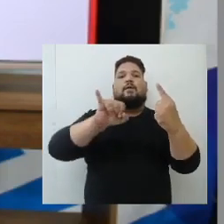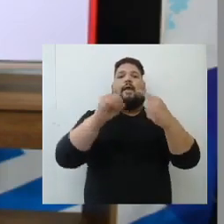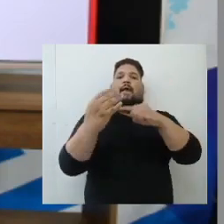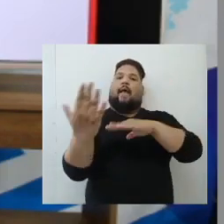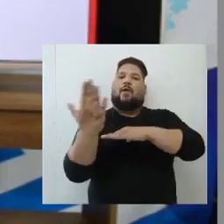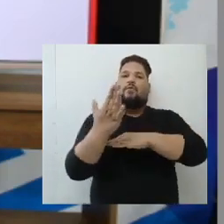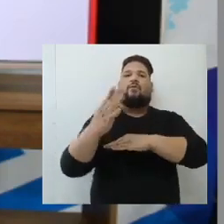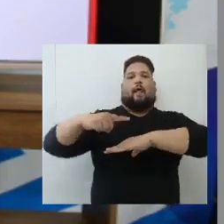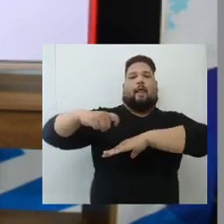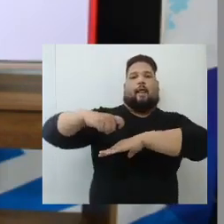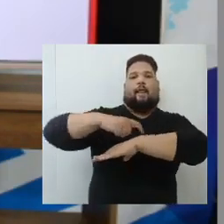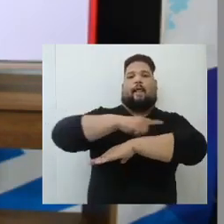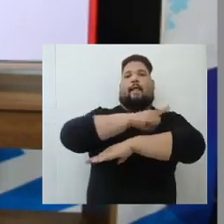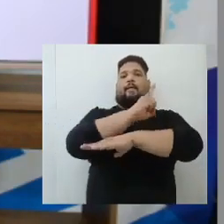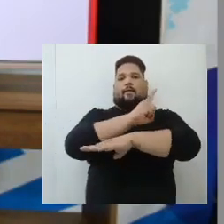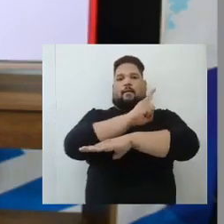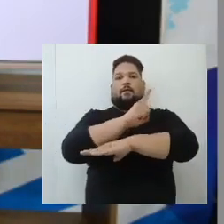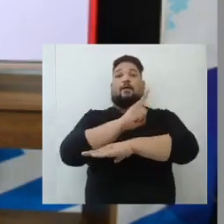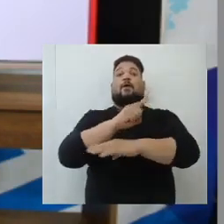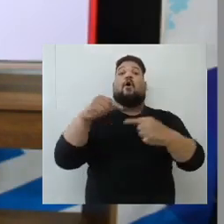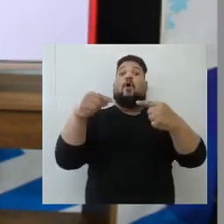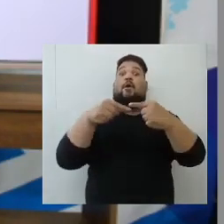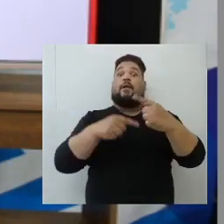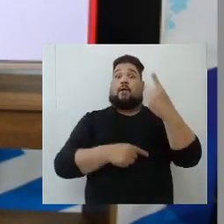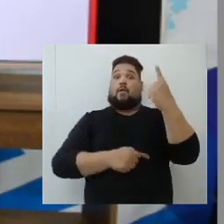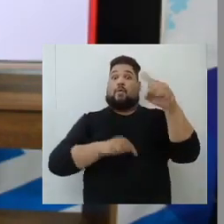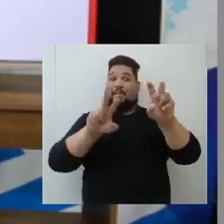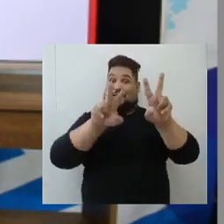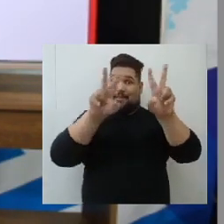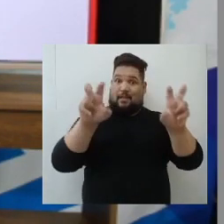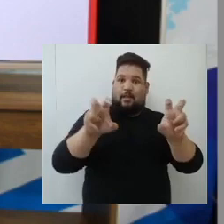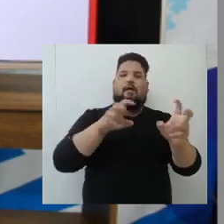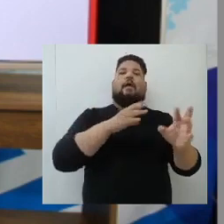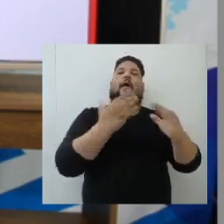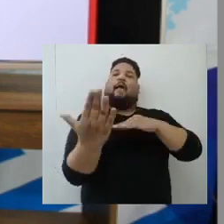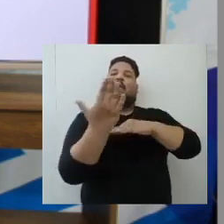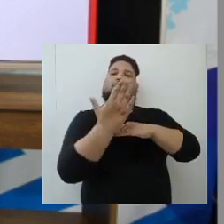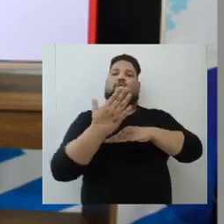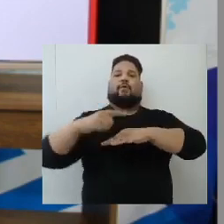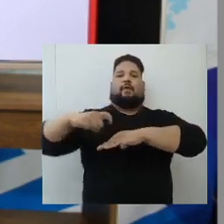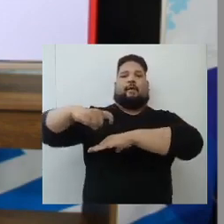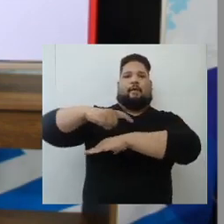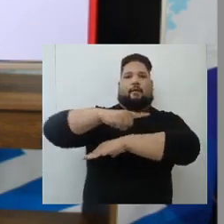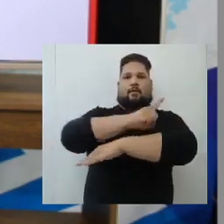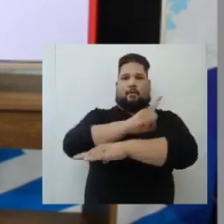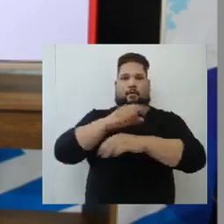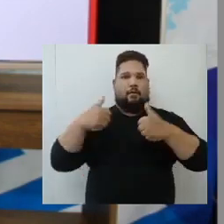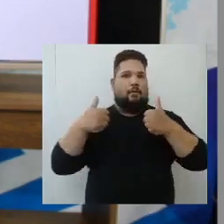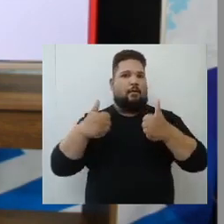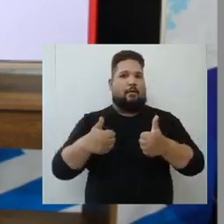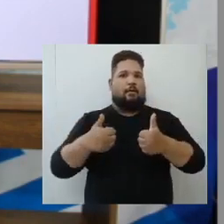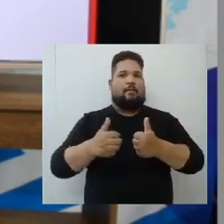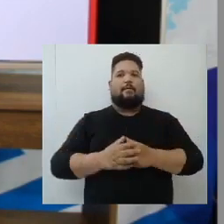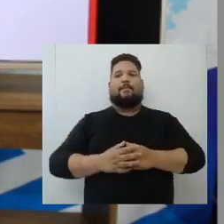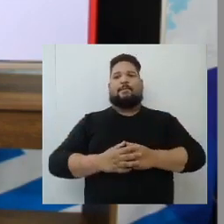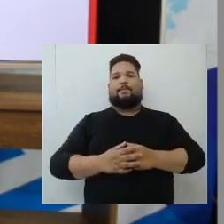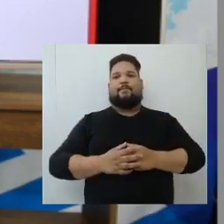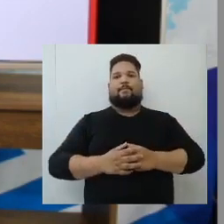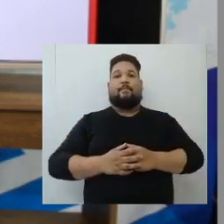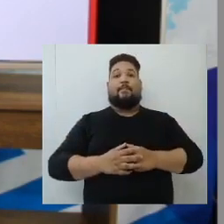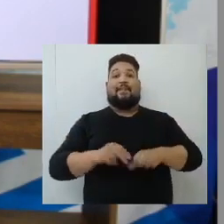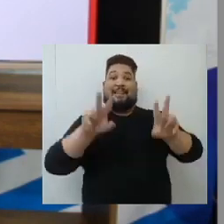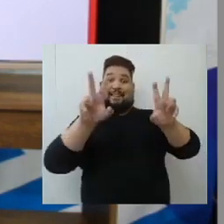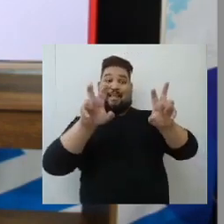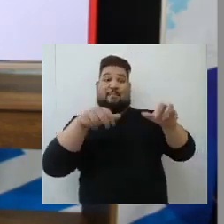evolução, tá certo? É um dos mecanismos fundamentais da evolução. Ela